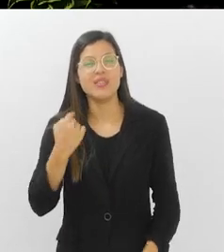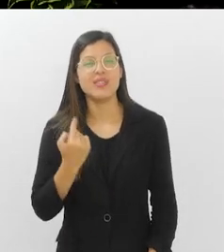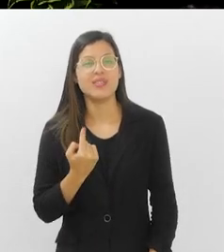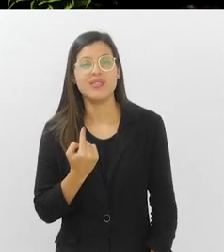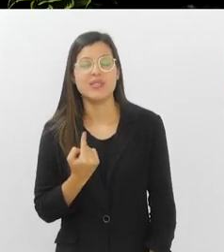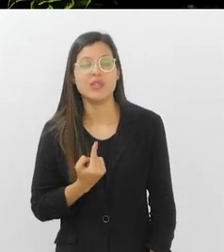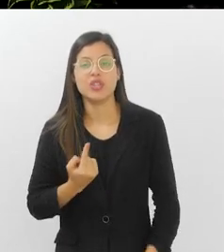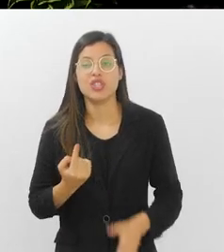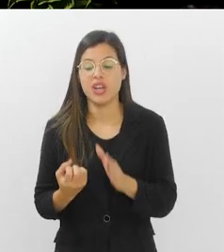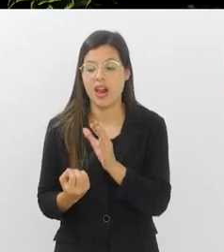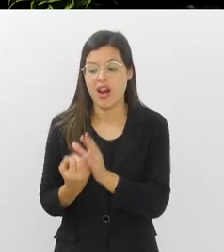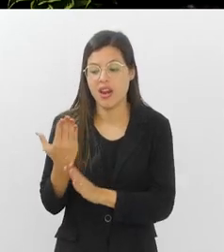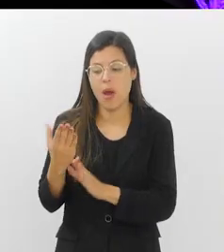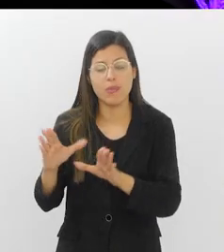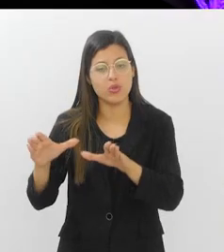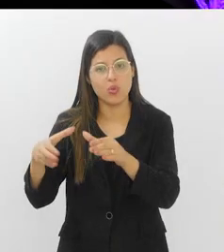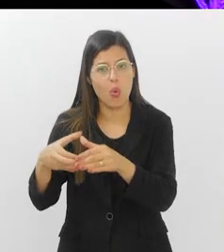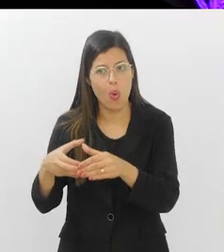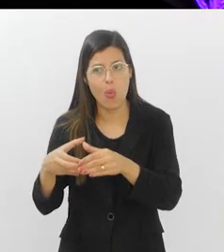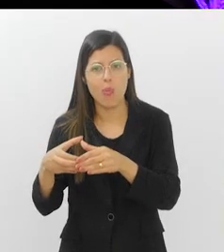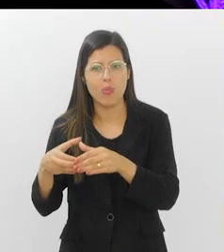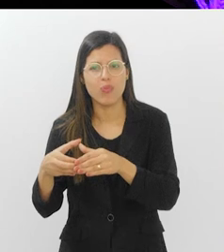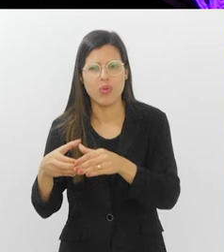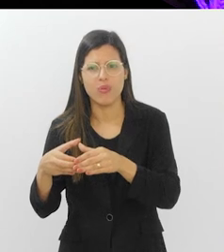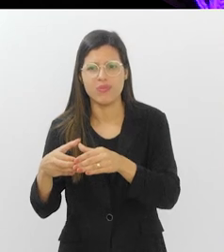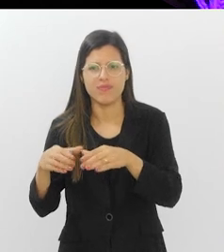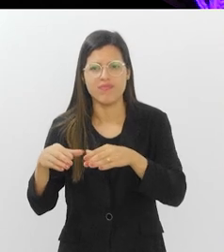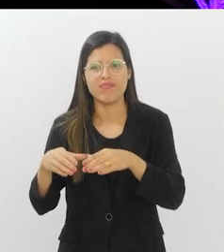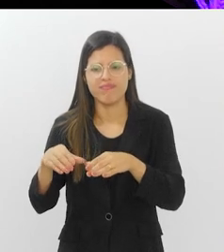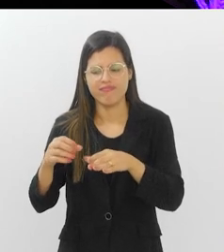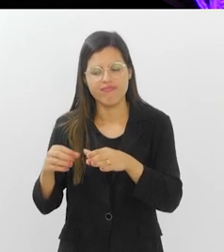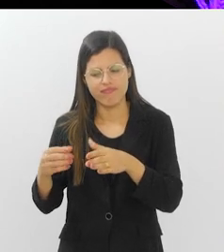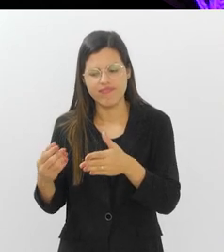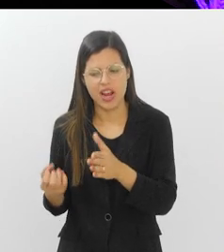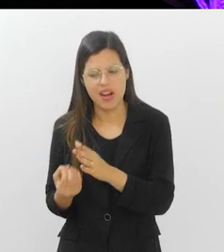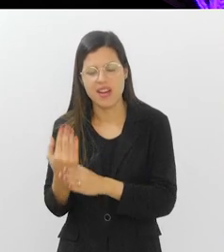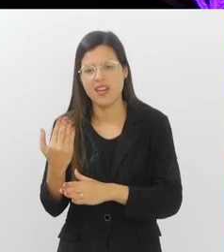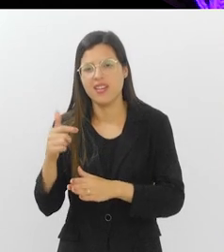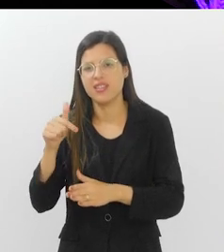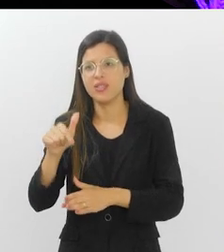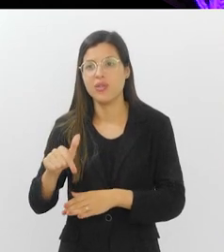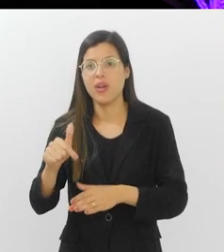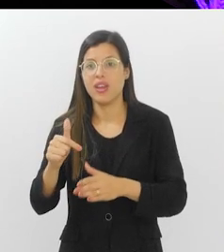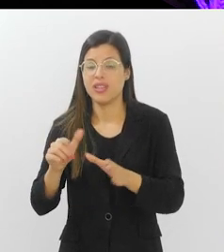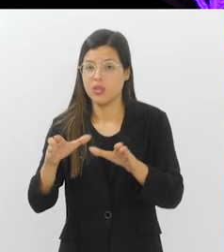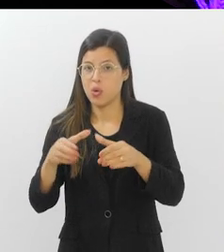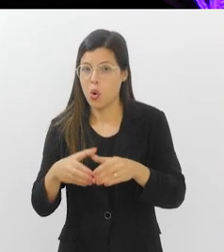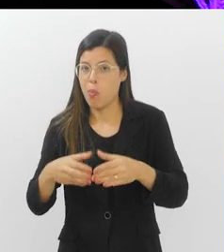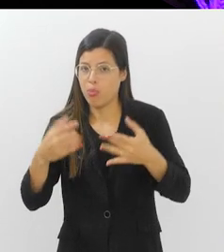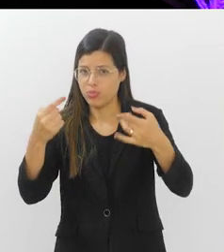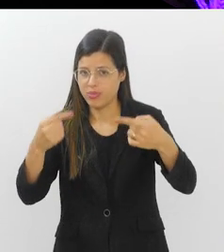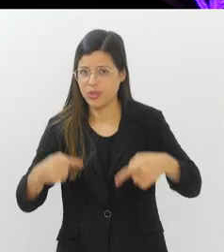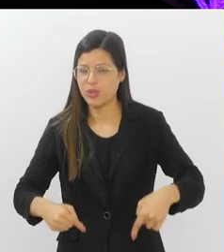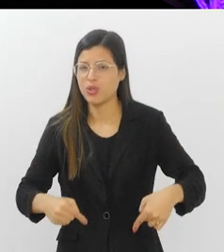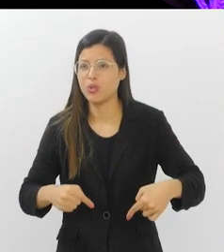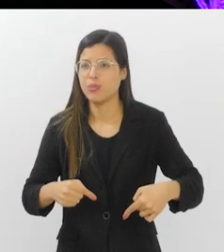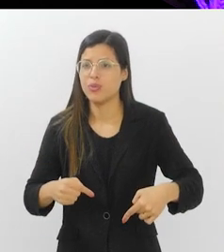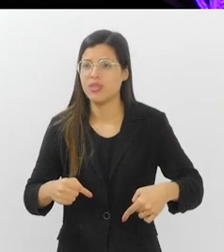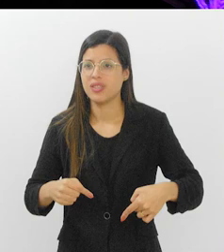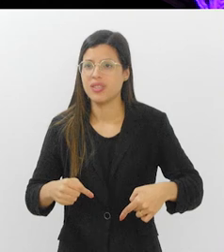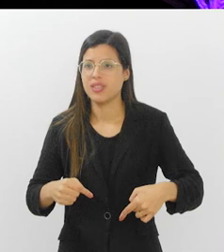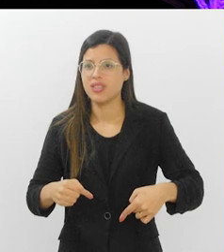a a gente acabou criando um time lá acabou eh formando um time lá esse time começou a disputar campeonatos